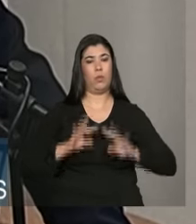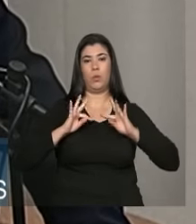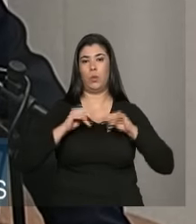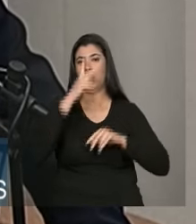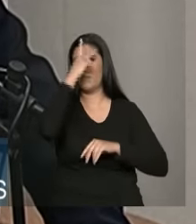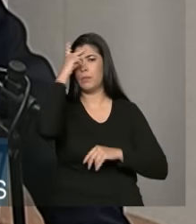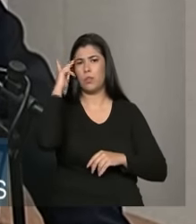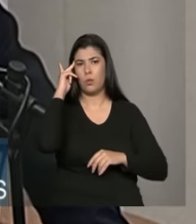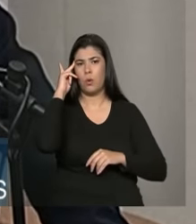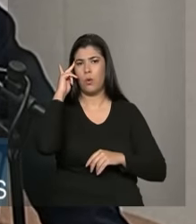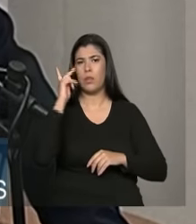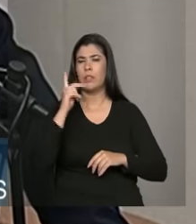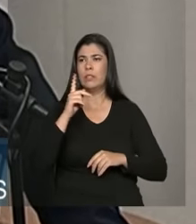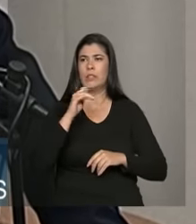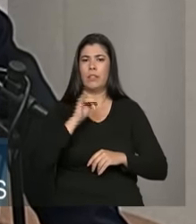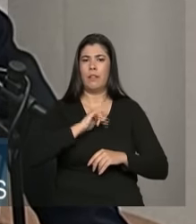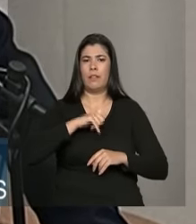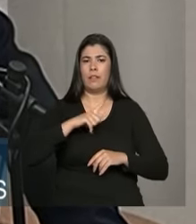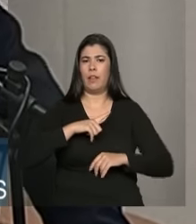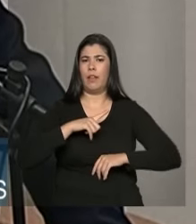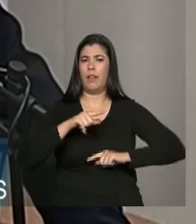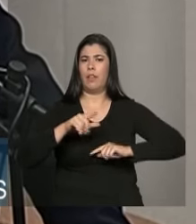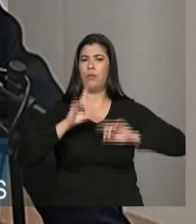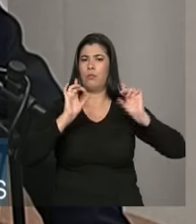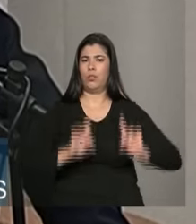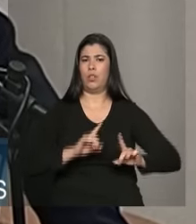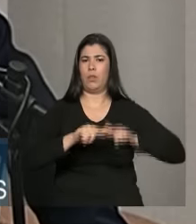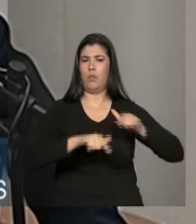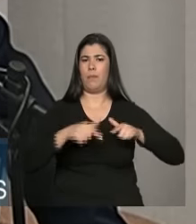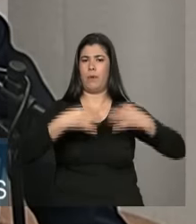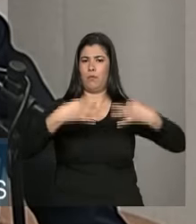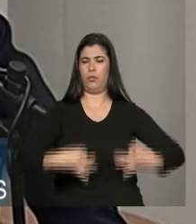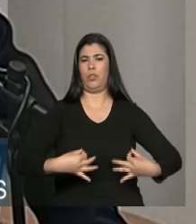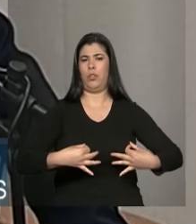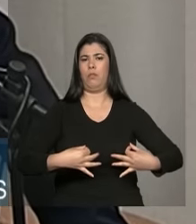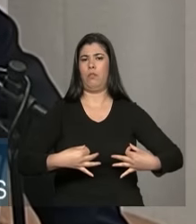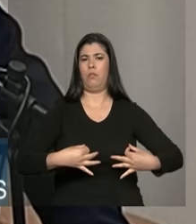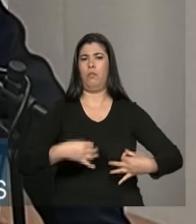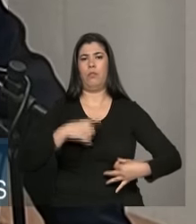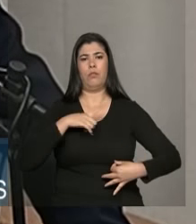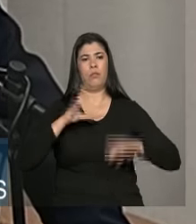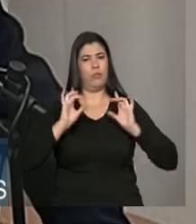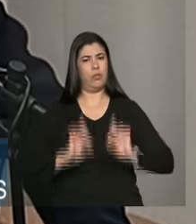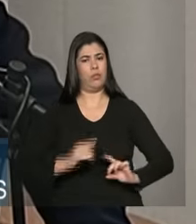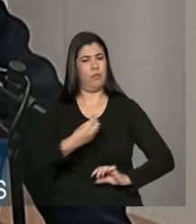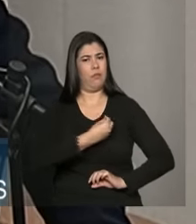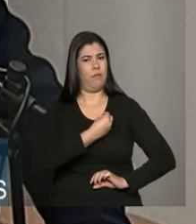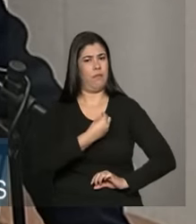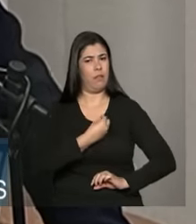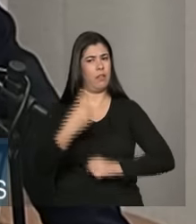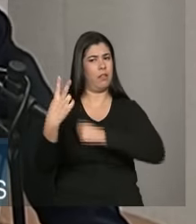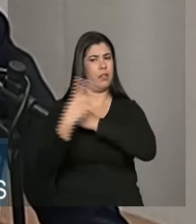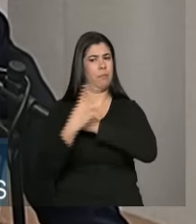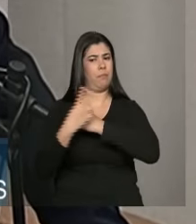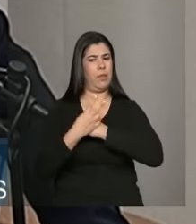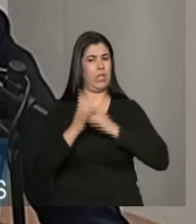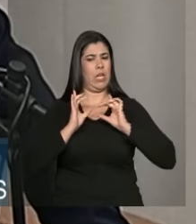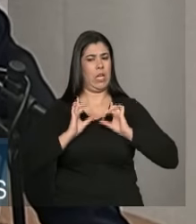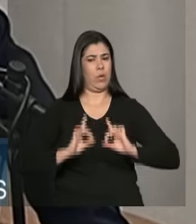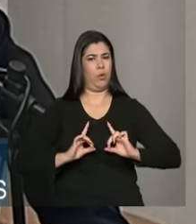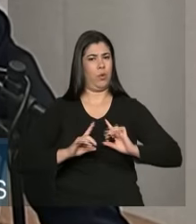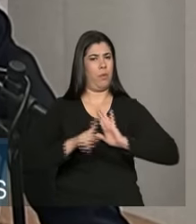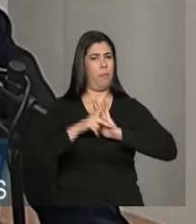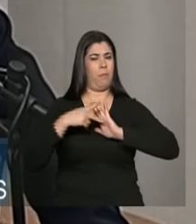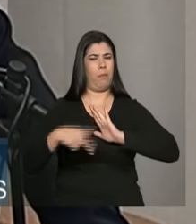seja o direito ao trabalho Digno e decente seja o direito à vida seja o direito a serem respeitadas na sua dignidade